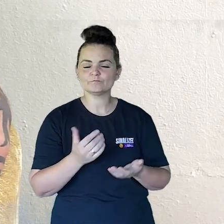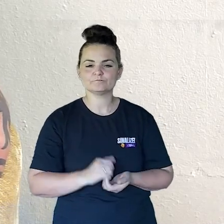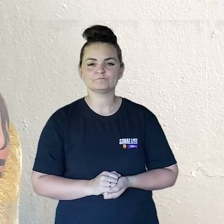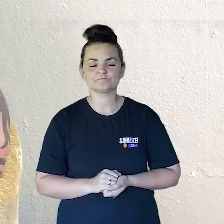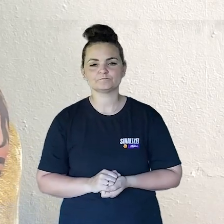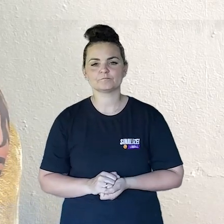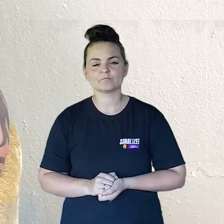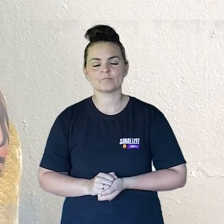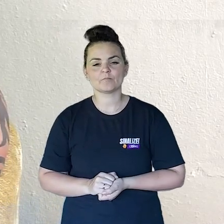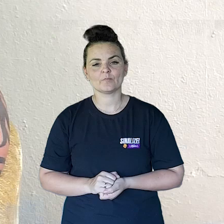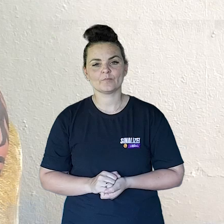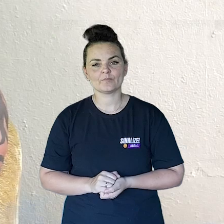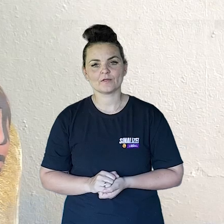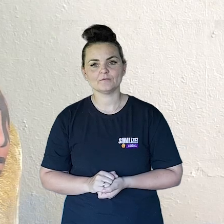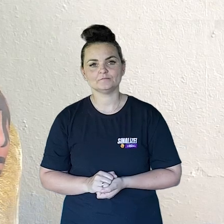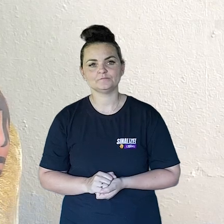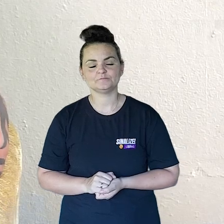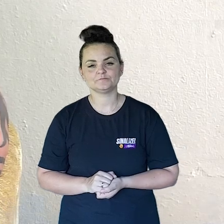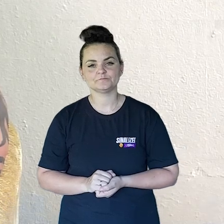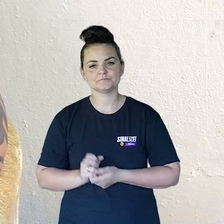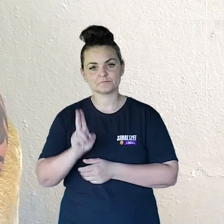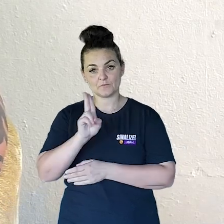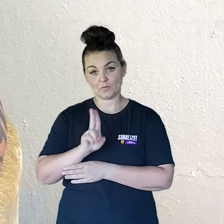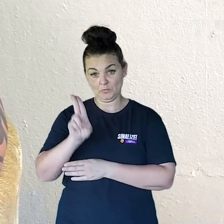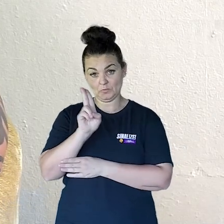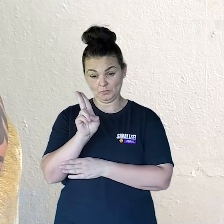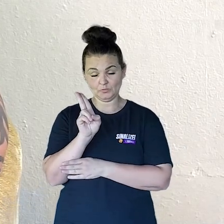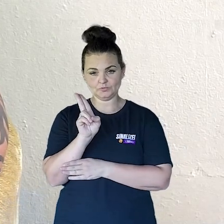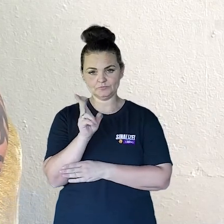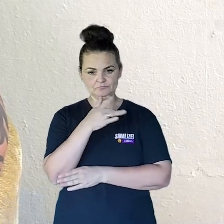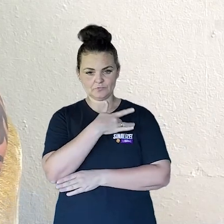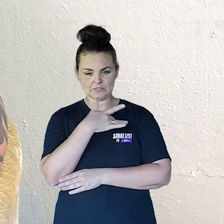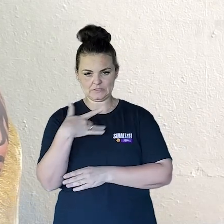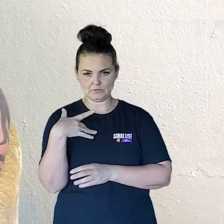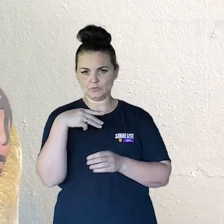que utilizam do serviço de saúde municipal,